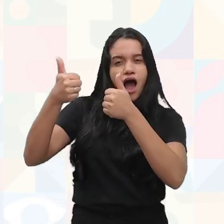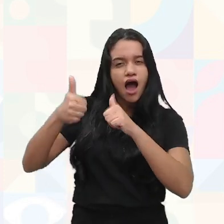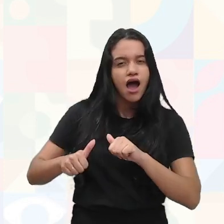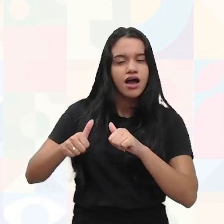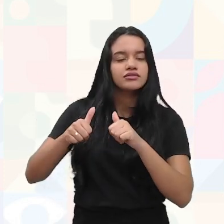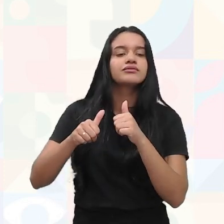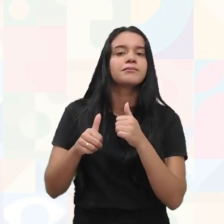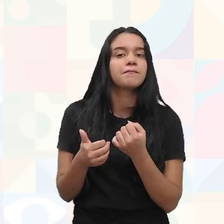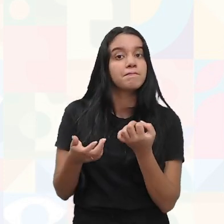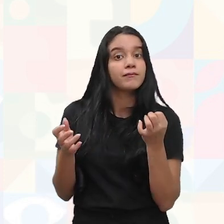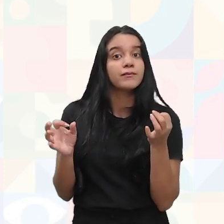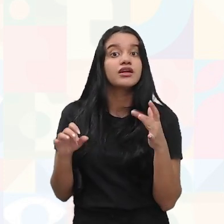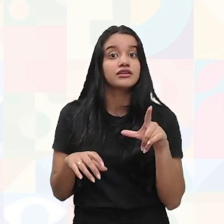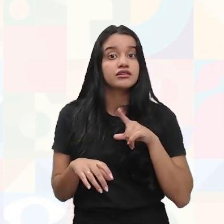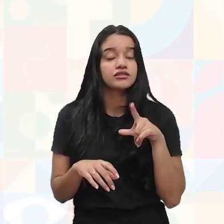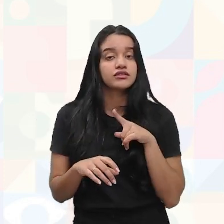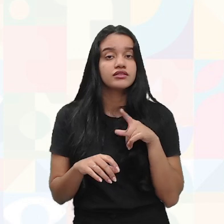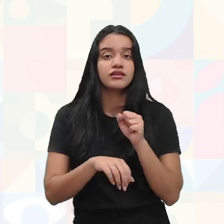Canva.